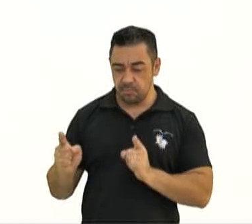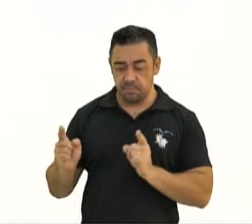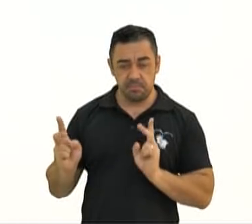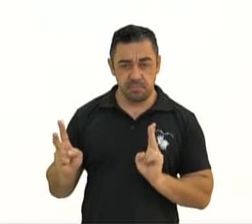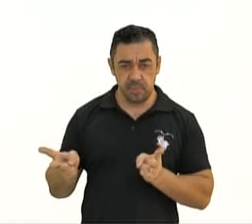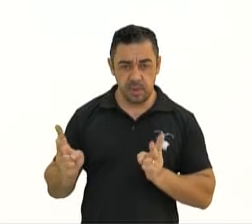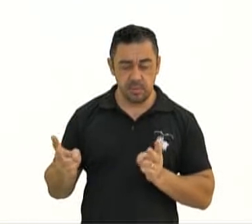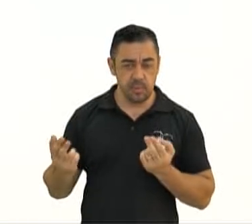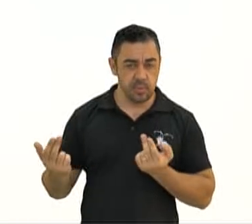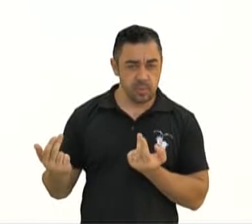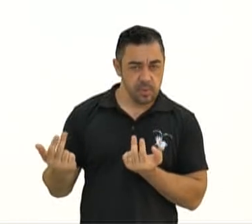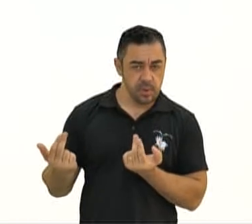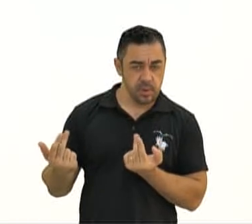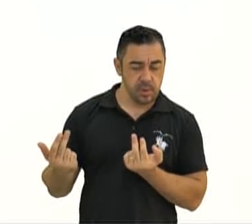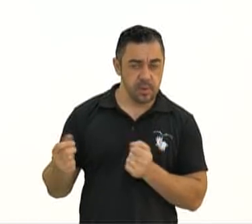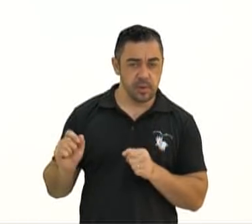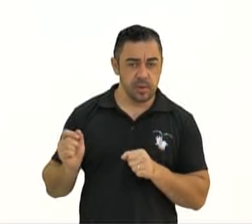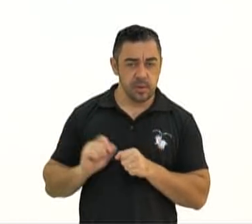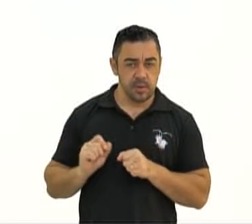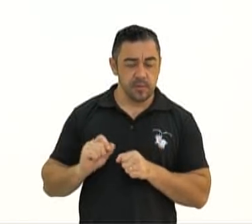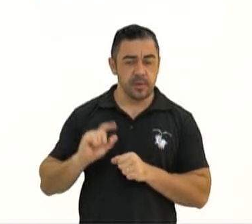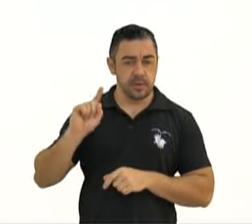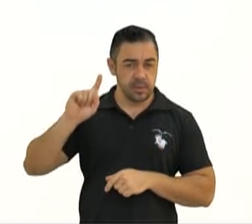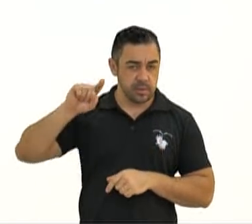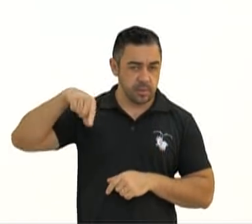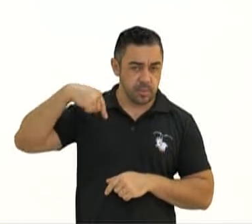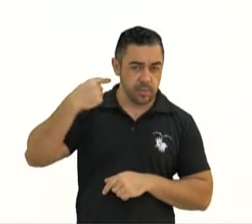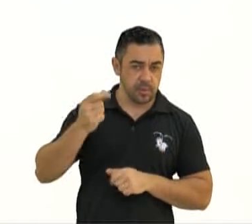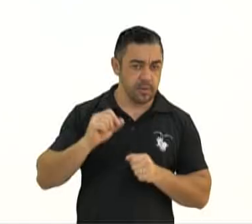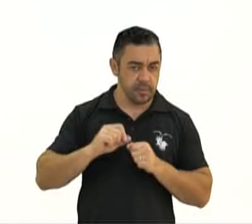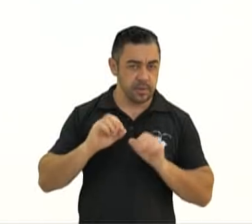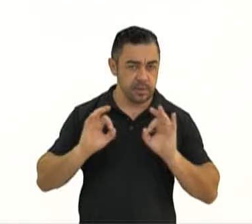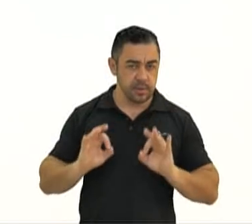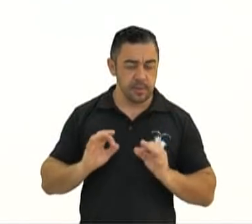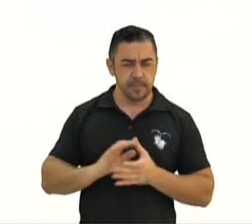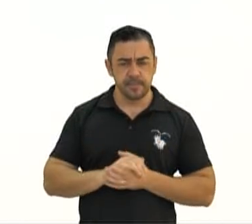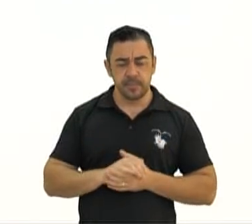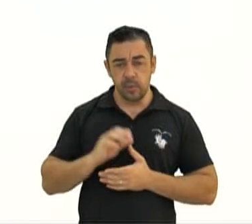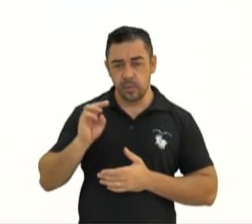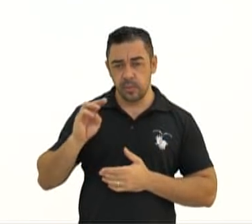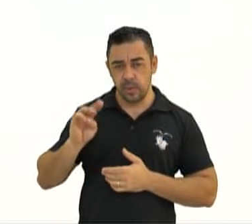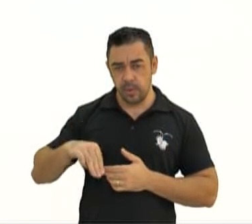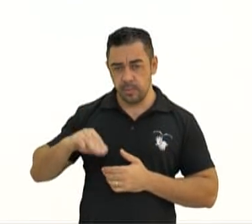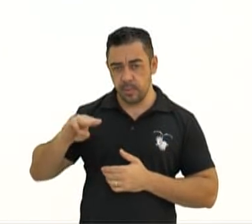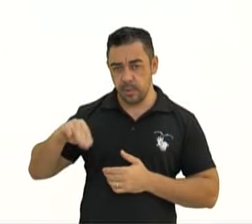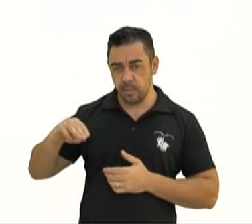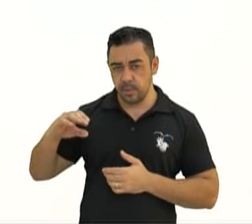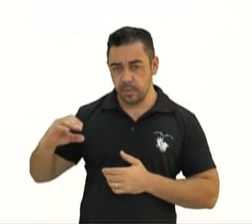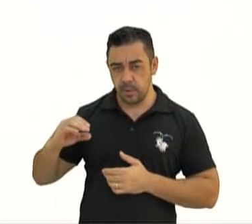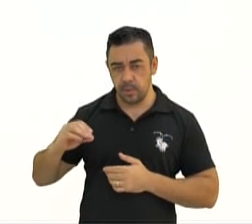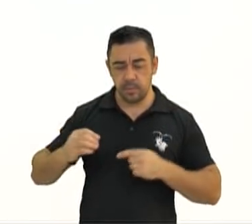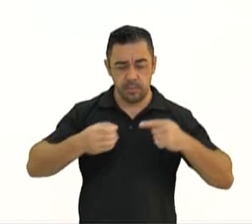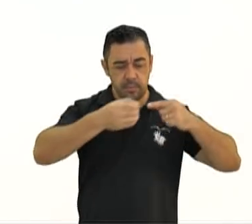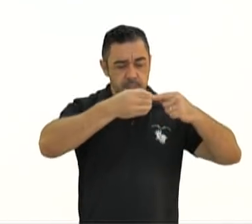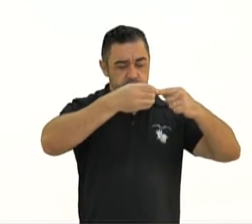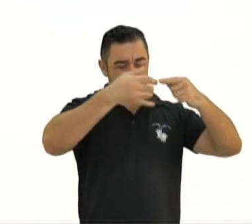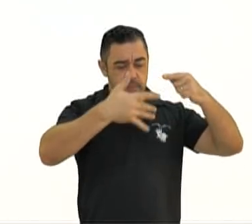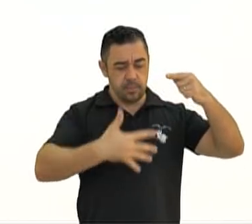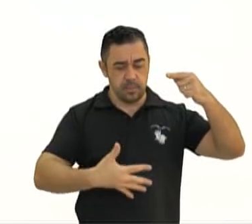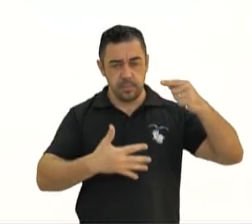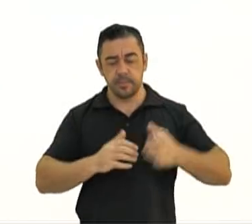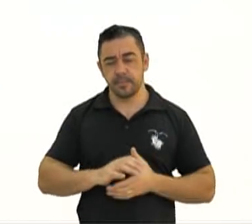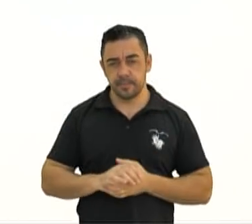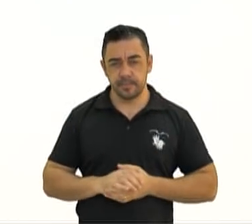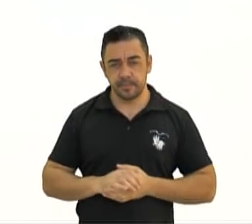comum e depois efetuar as operações. Então, veja esse exemplo. Olha